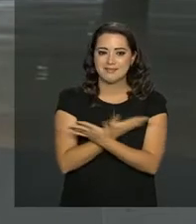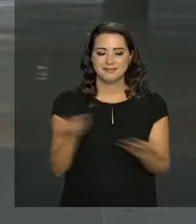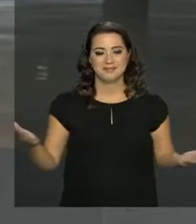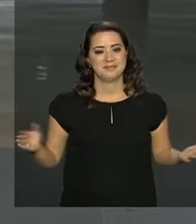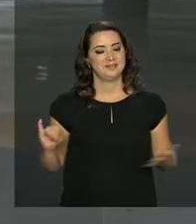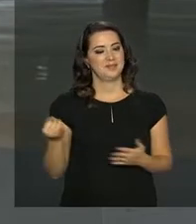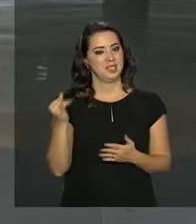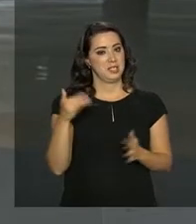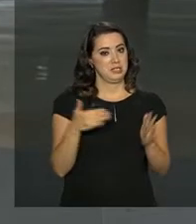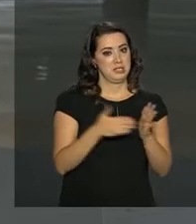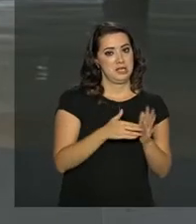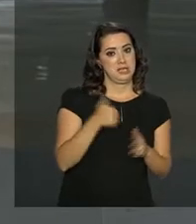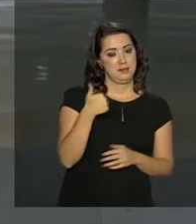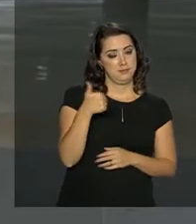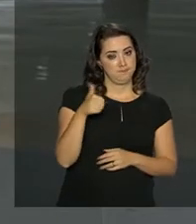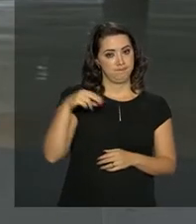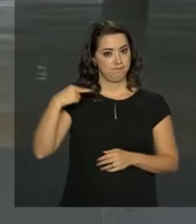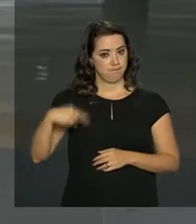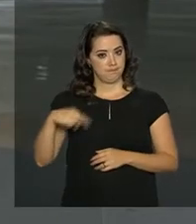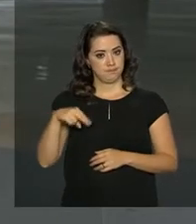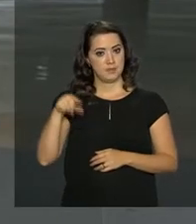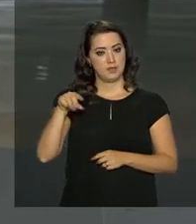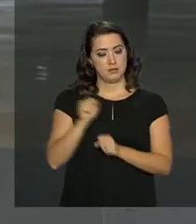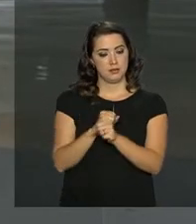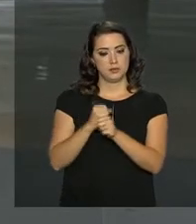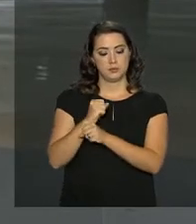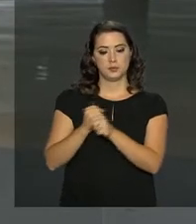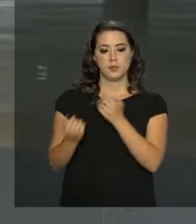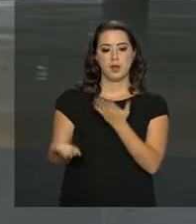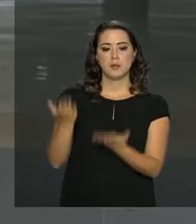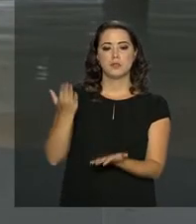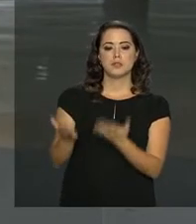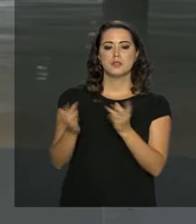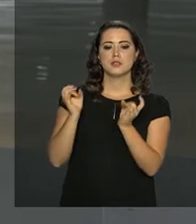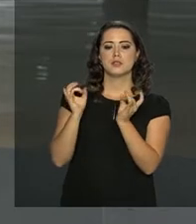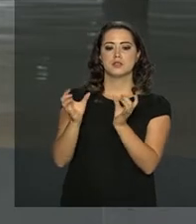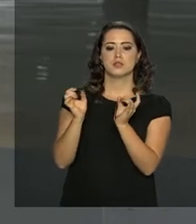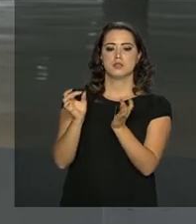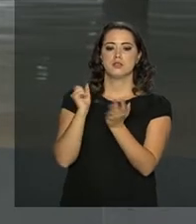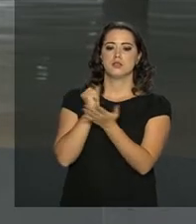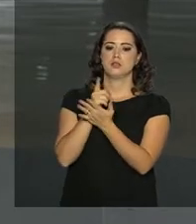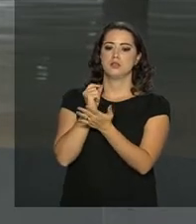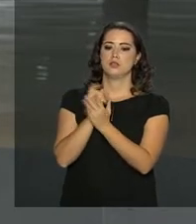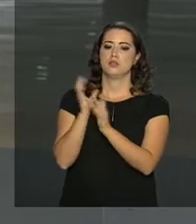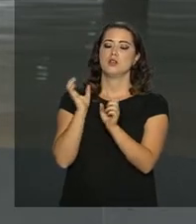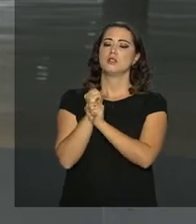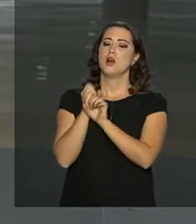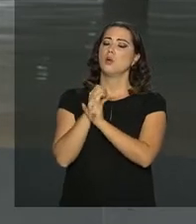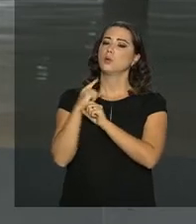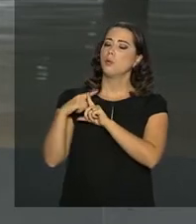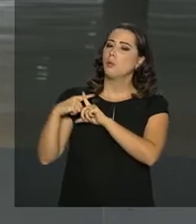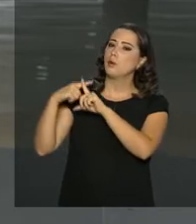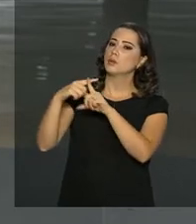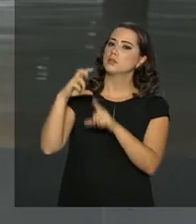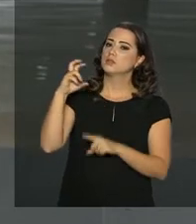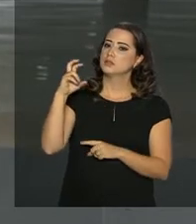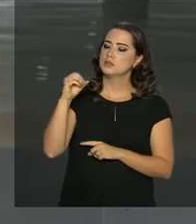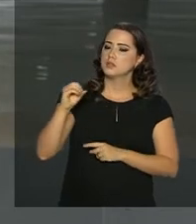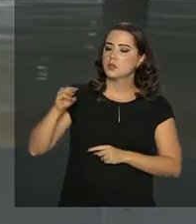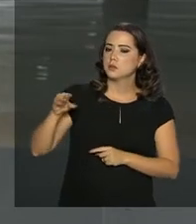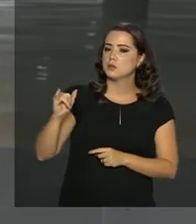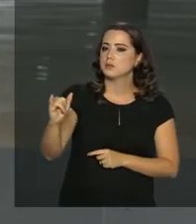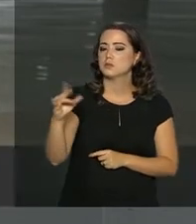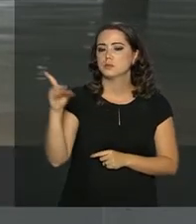de janeiro a 11 de novembro deste ano, a balança comercial brasileira registrou saldo positivo de 50 bilhões